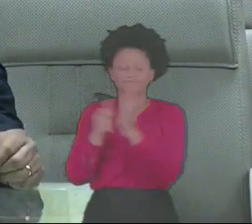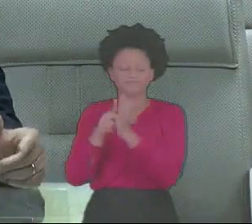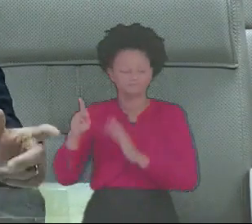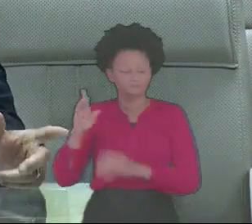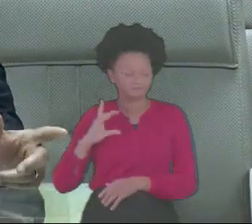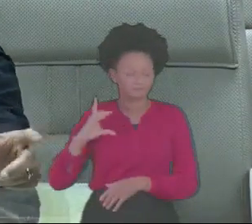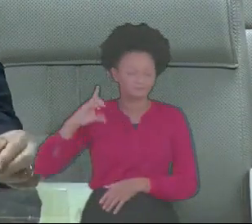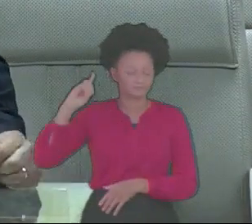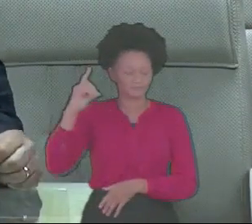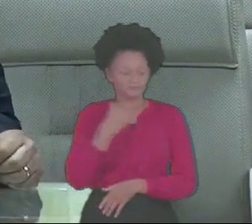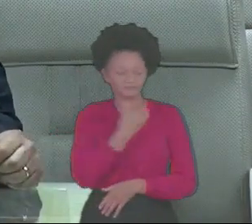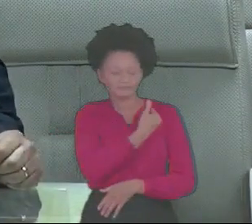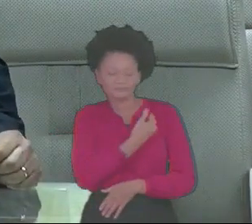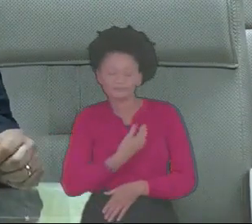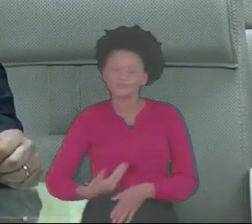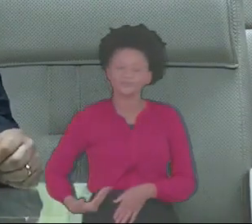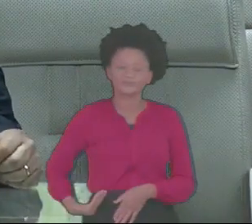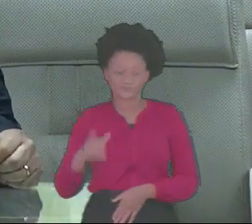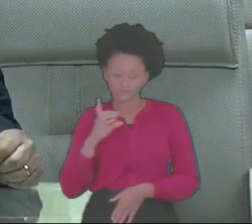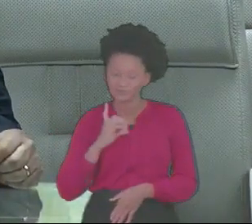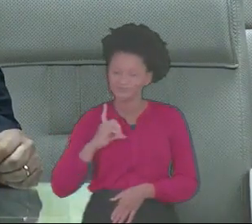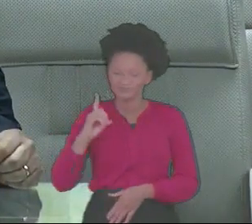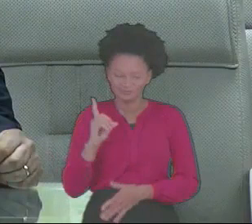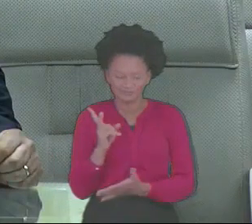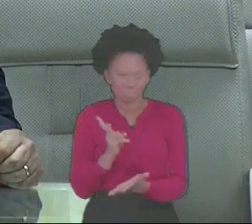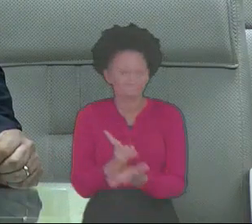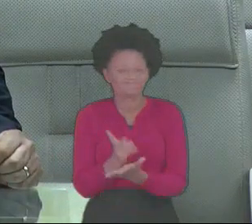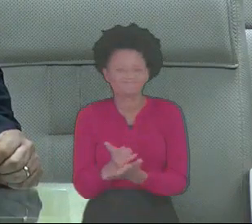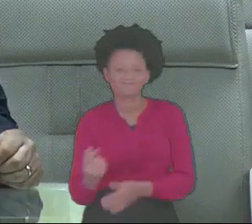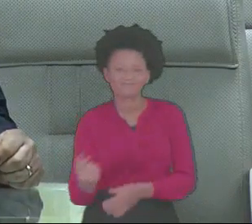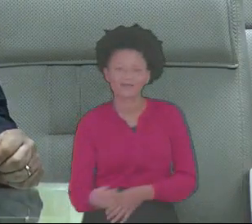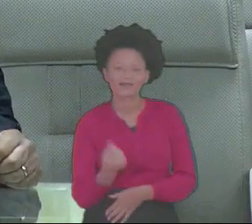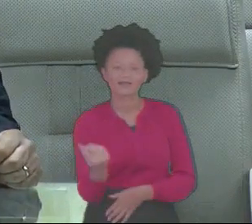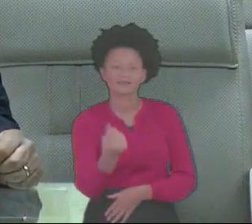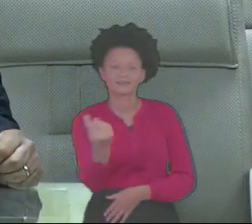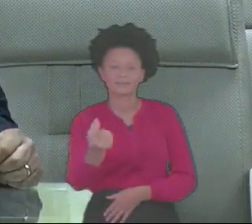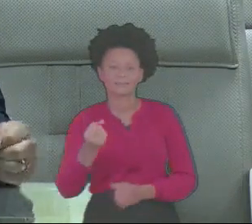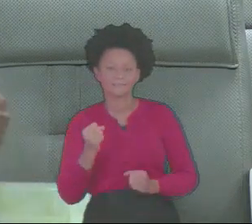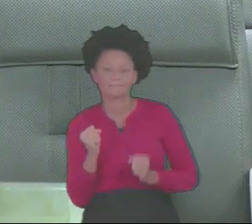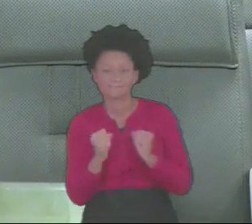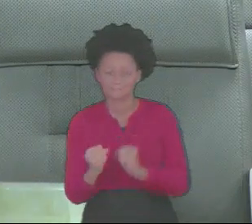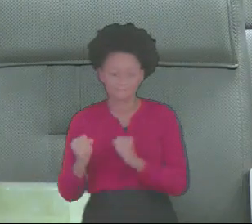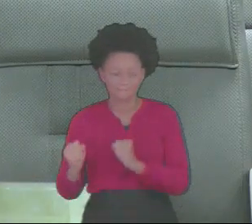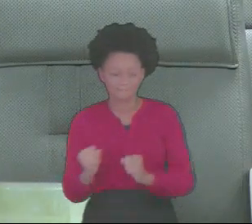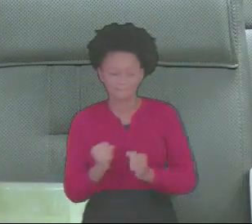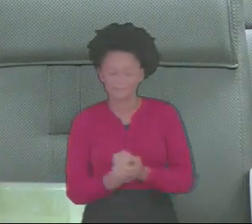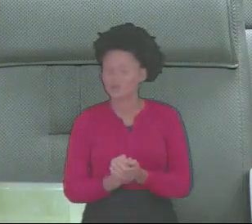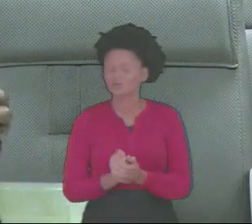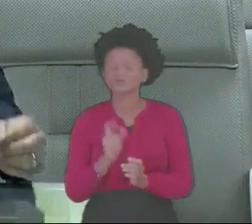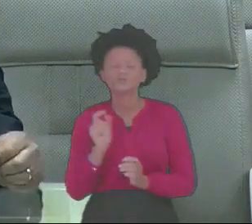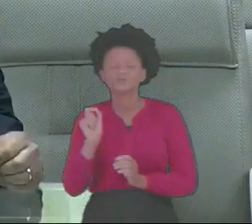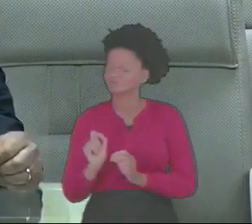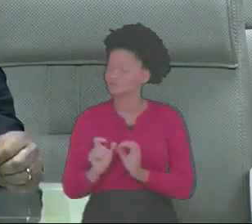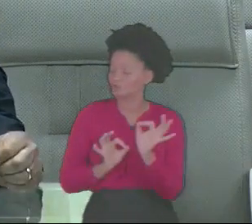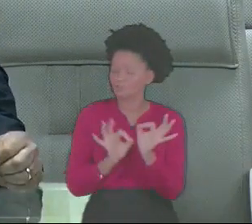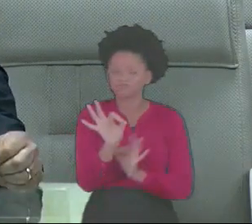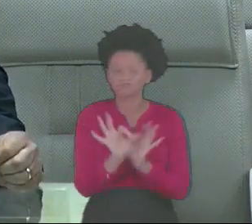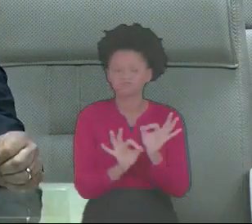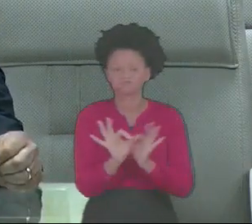o governo do Deus eterno e Poderoso a gestão que Deus tem do mundo nas suas